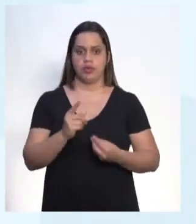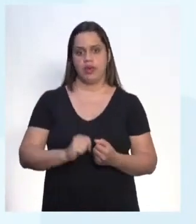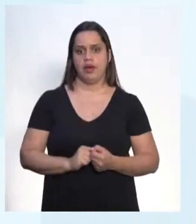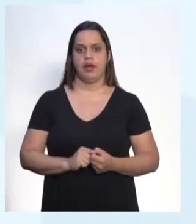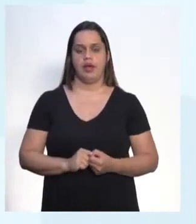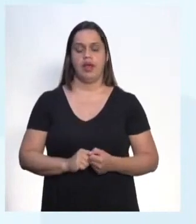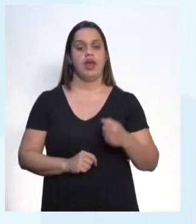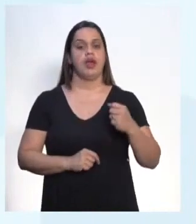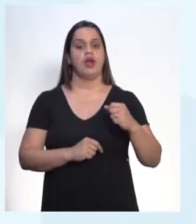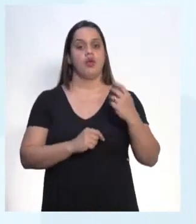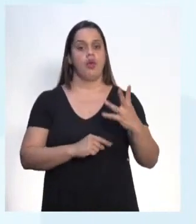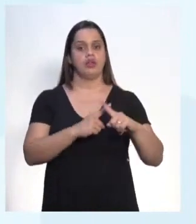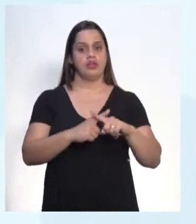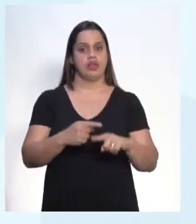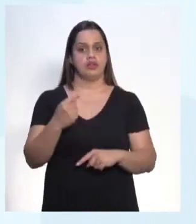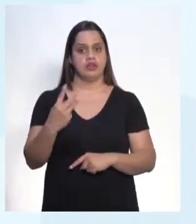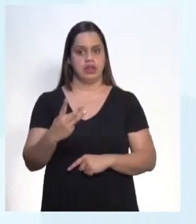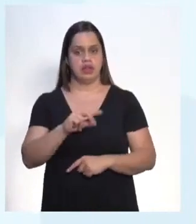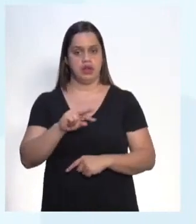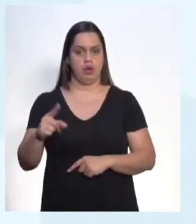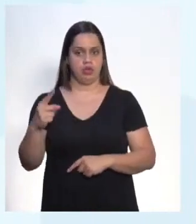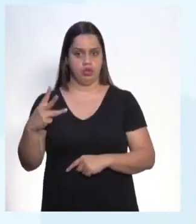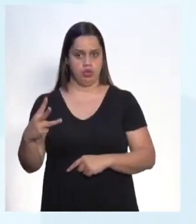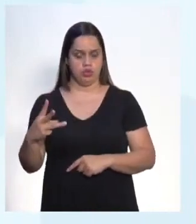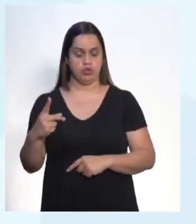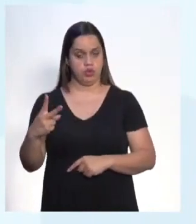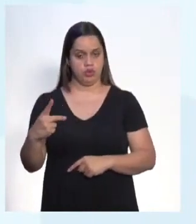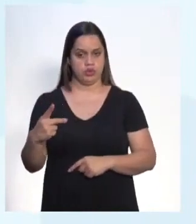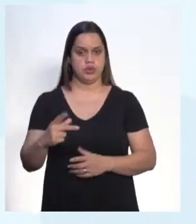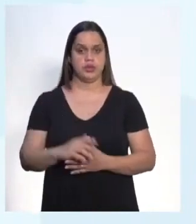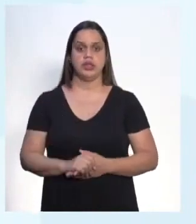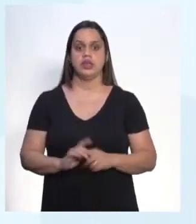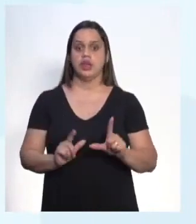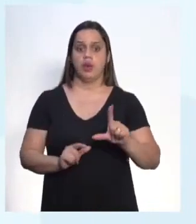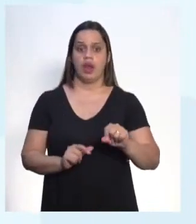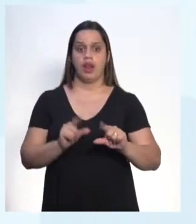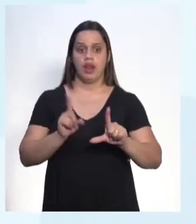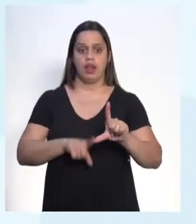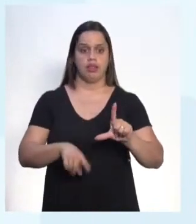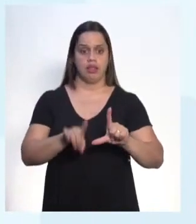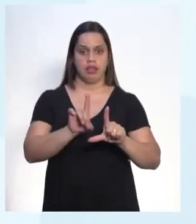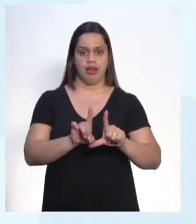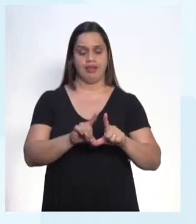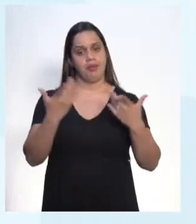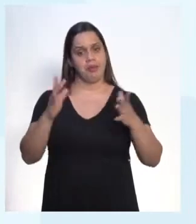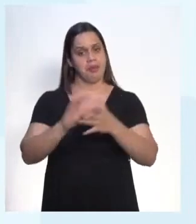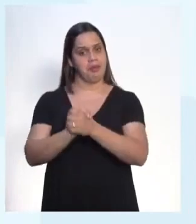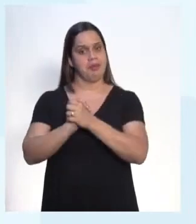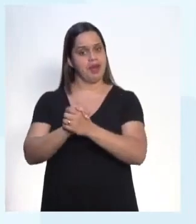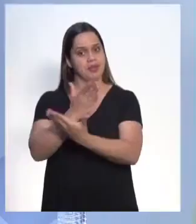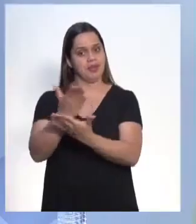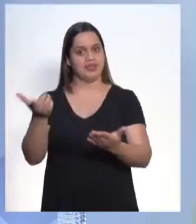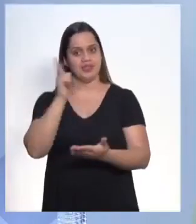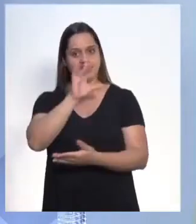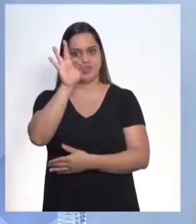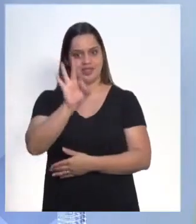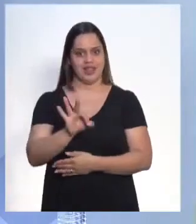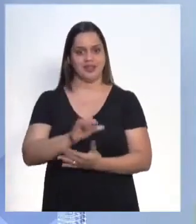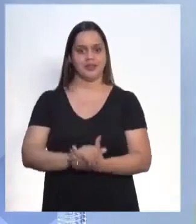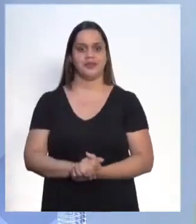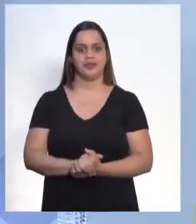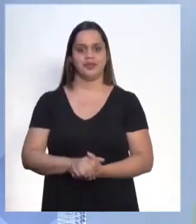12 caminhos diferentes. Alternativa D. Então, parabéns para você que acertou, hein?